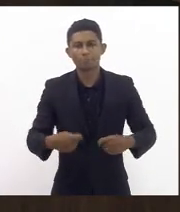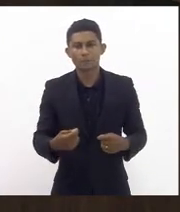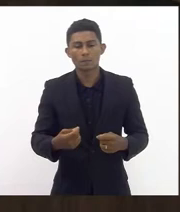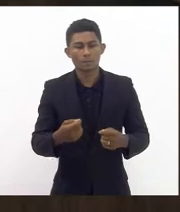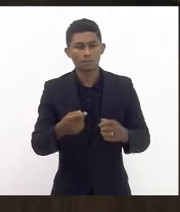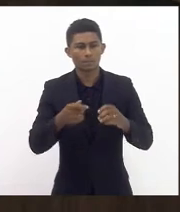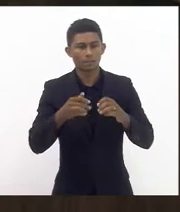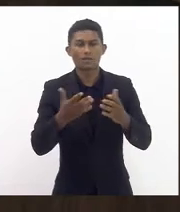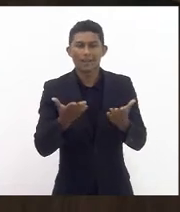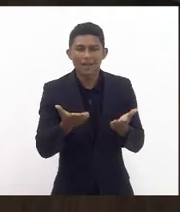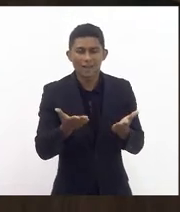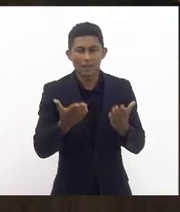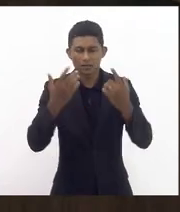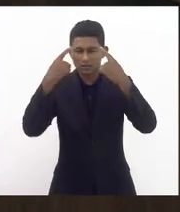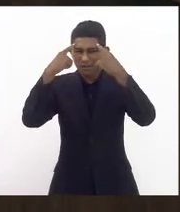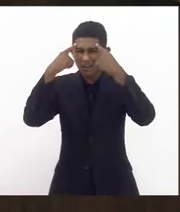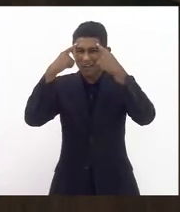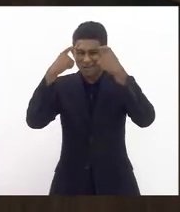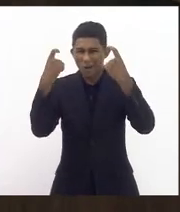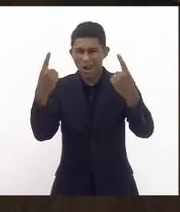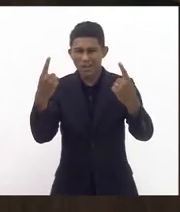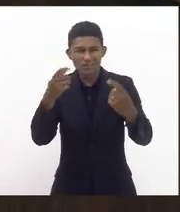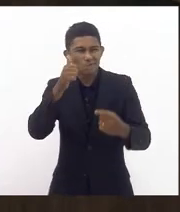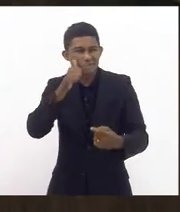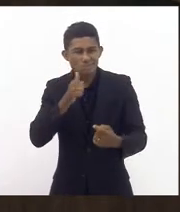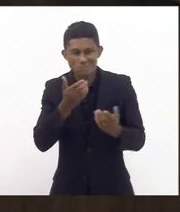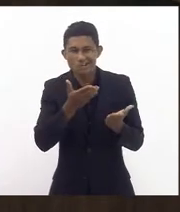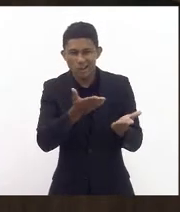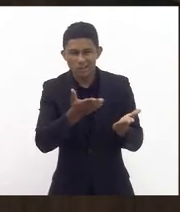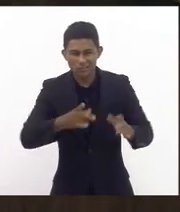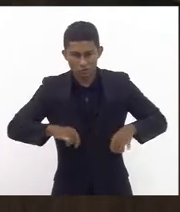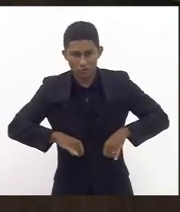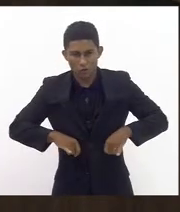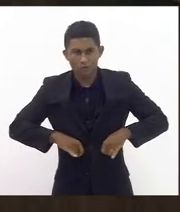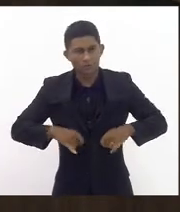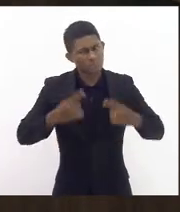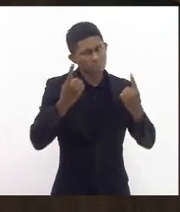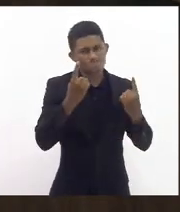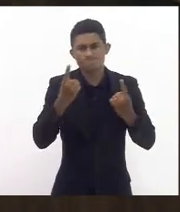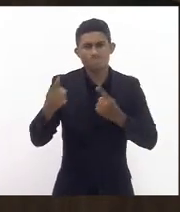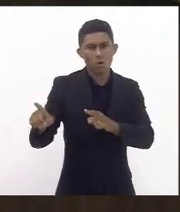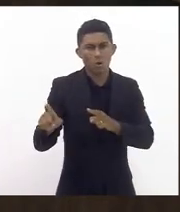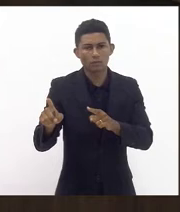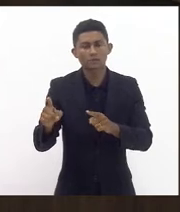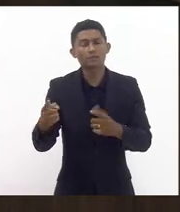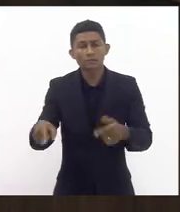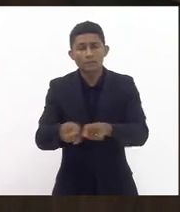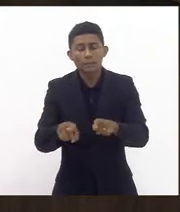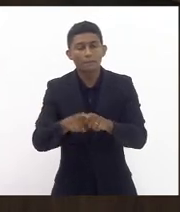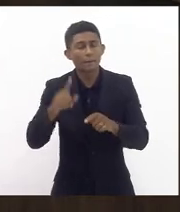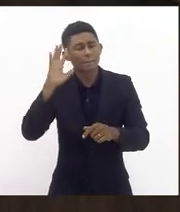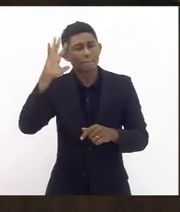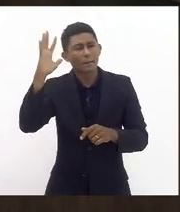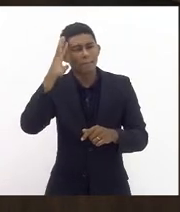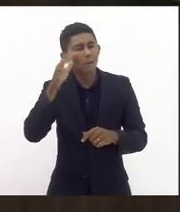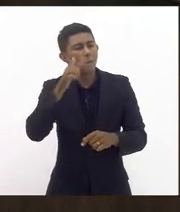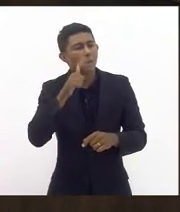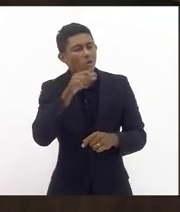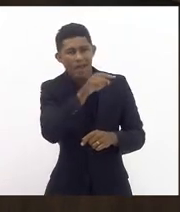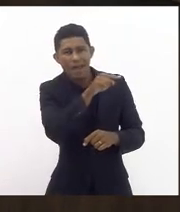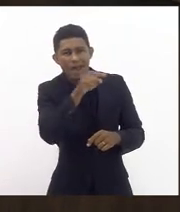as estruturas de combate à violência contra a mulher no nosso Estado e pensar nas características dessas mulheres, né? Qual é